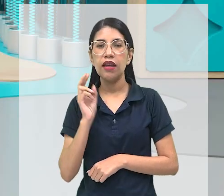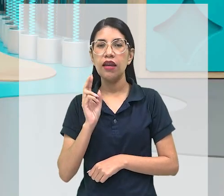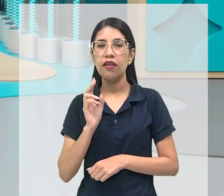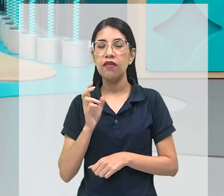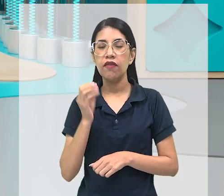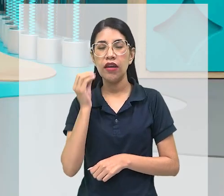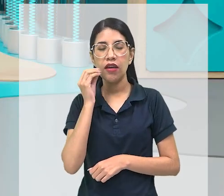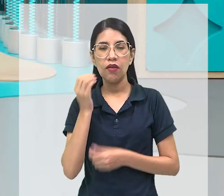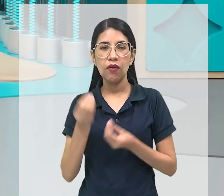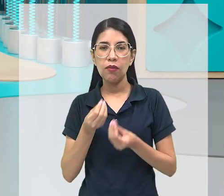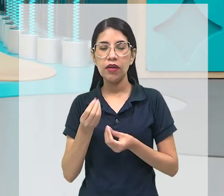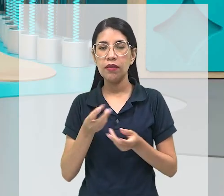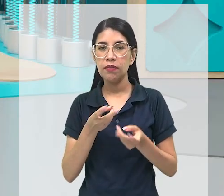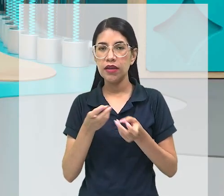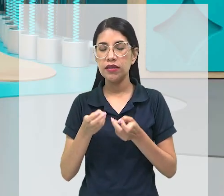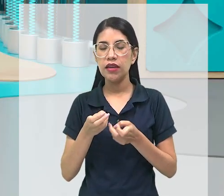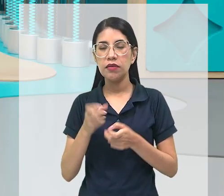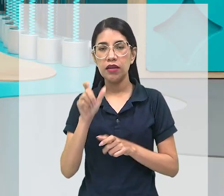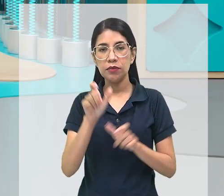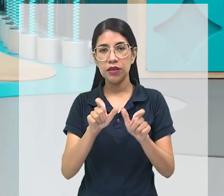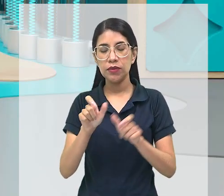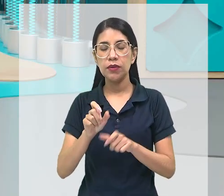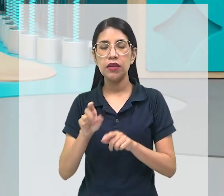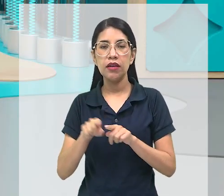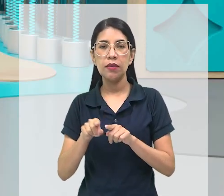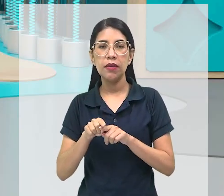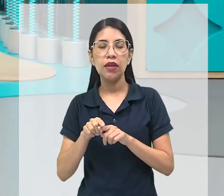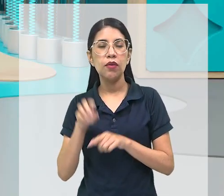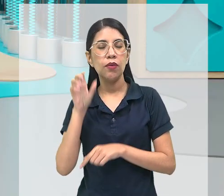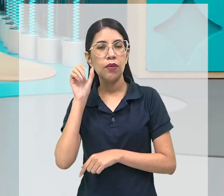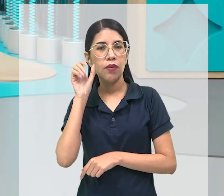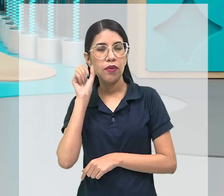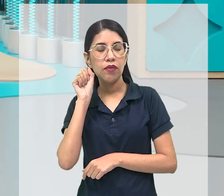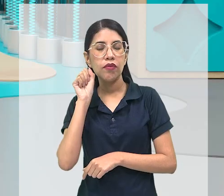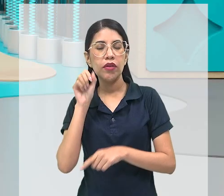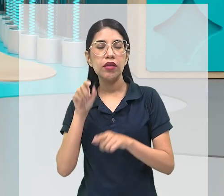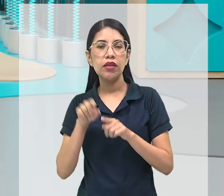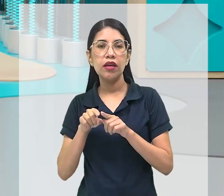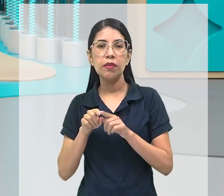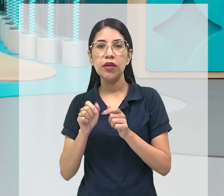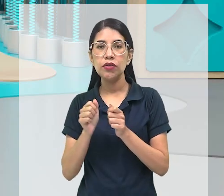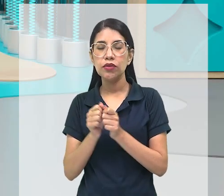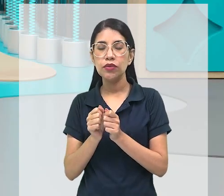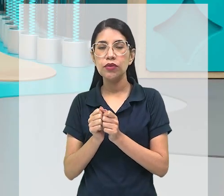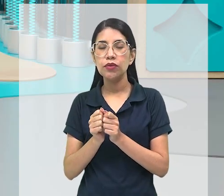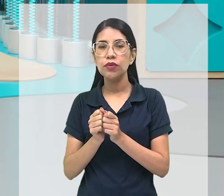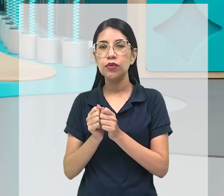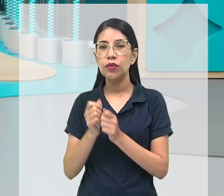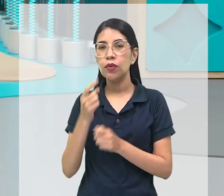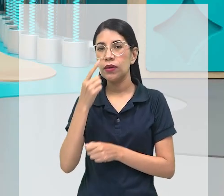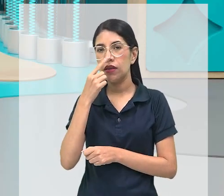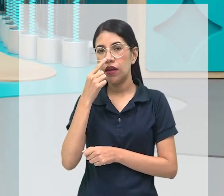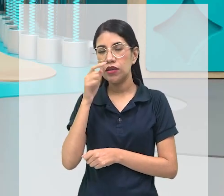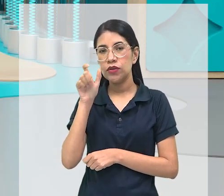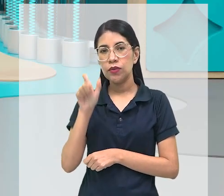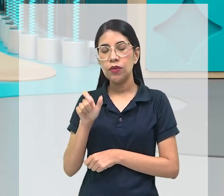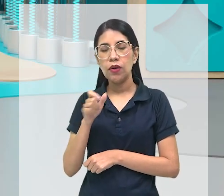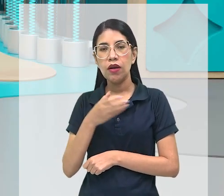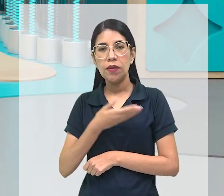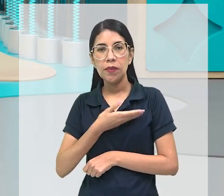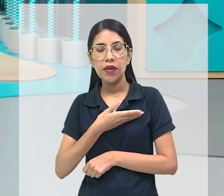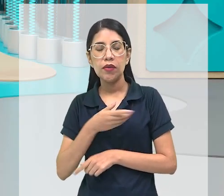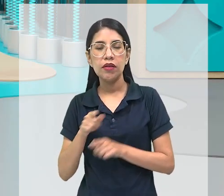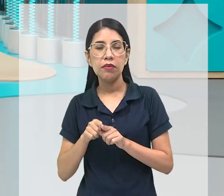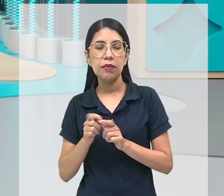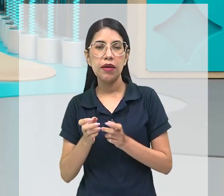que é nas outras pessoas, né? Aproxima um pouquinho o ouvido também, bem perto do nariz do colega, para